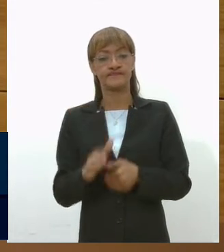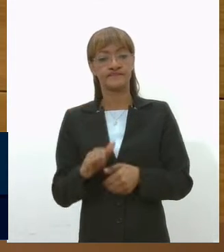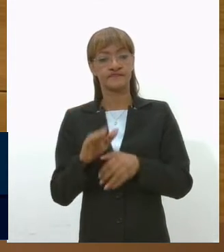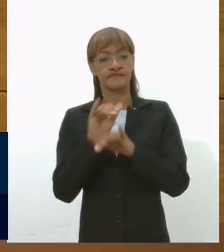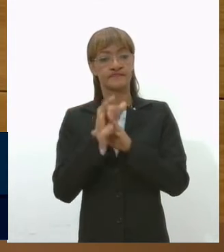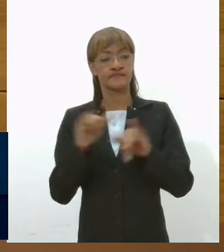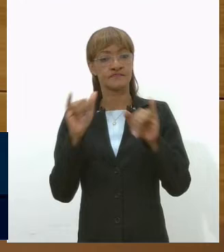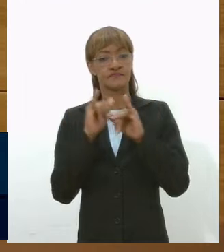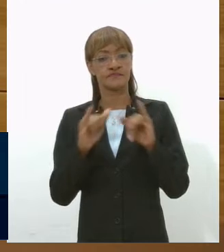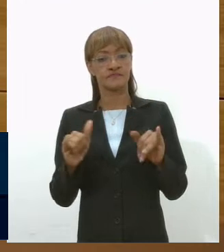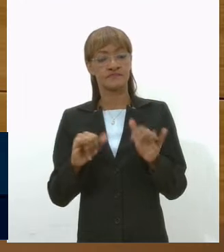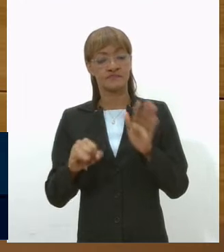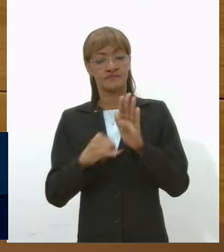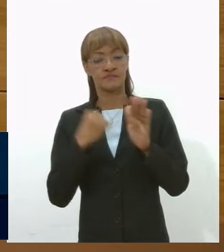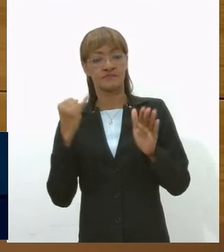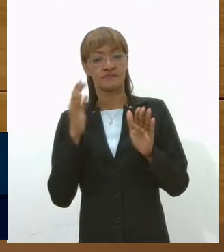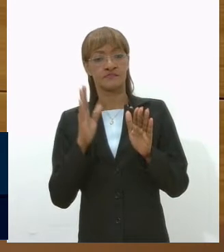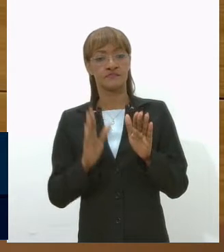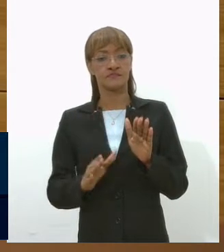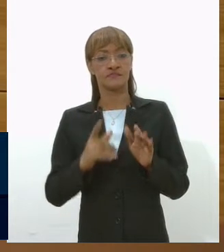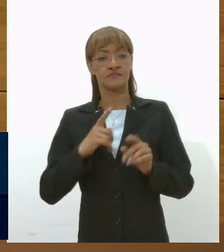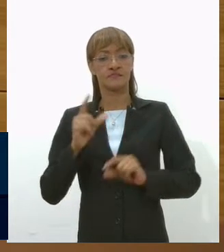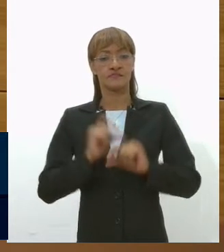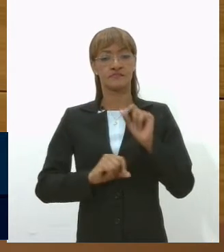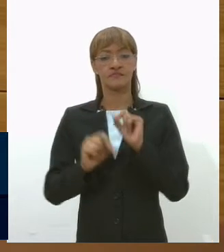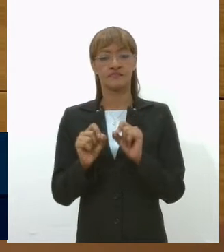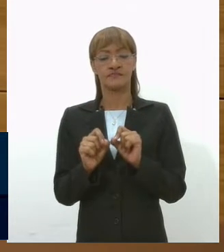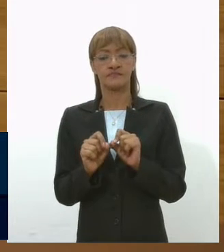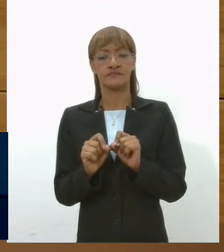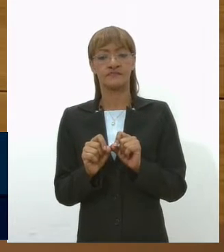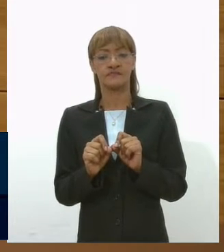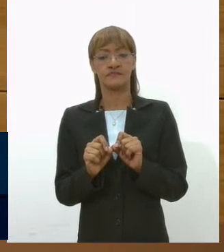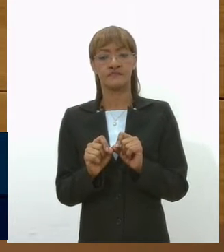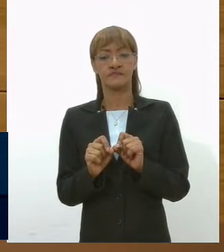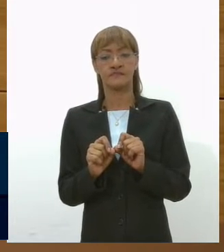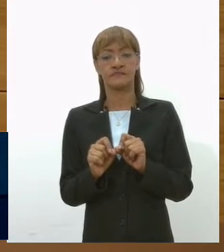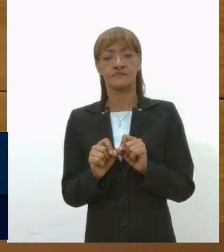de contratos, termos de colaboração e aditivos.